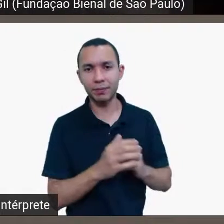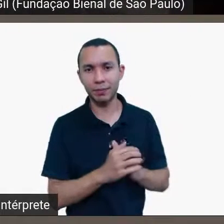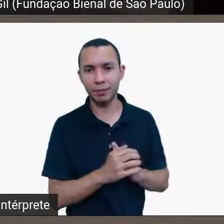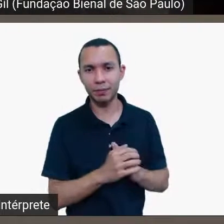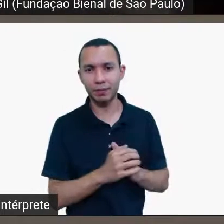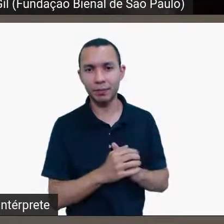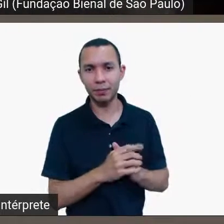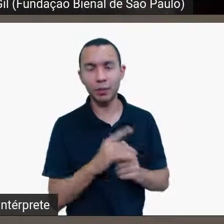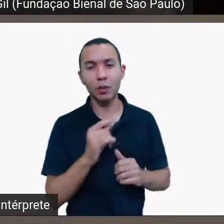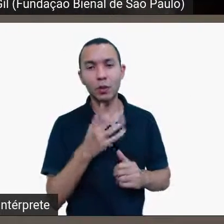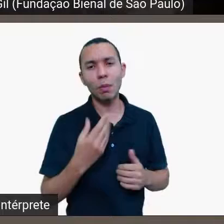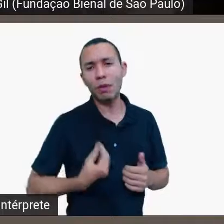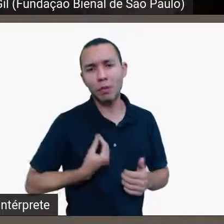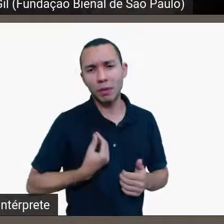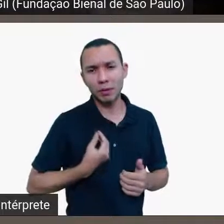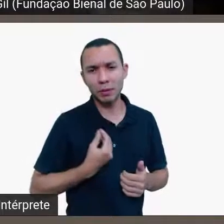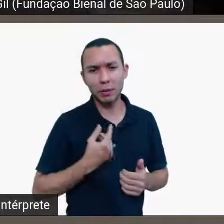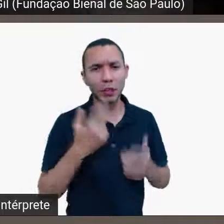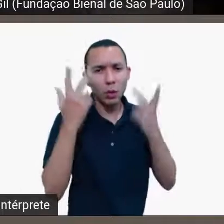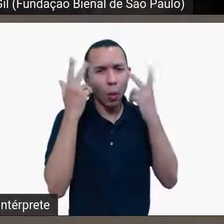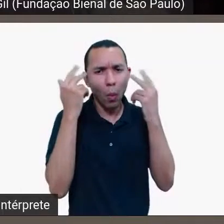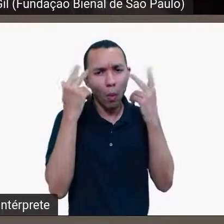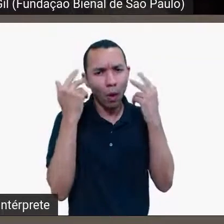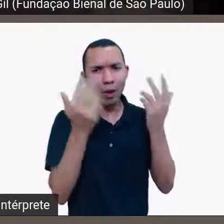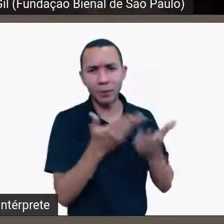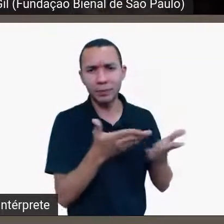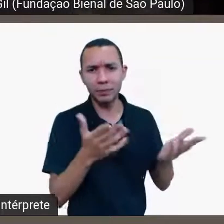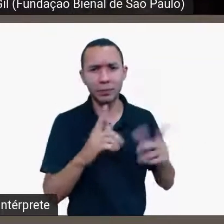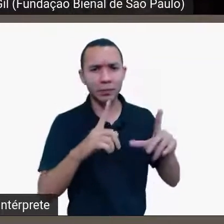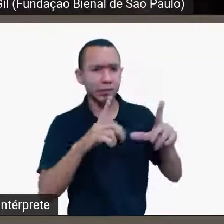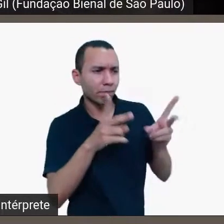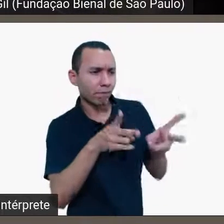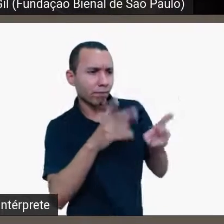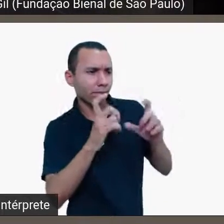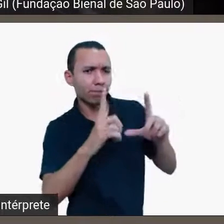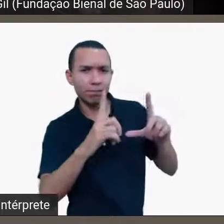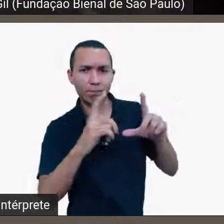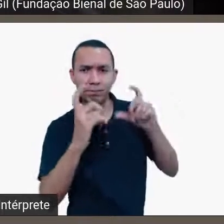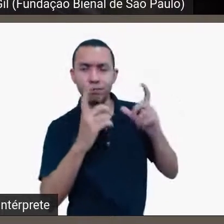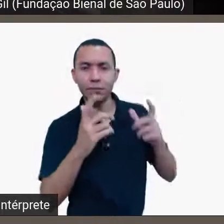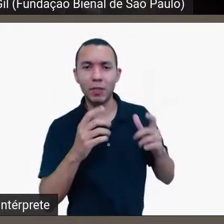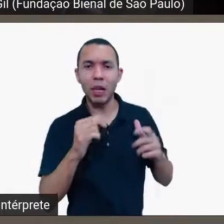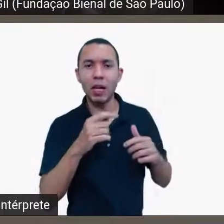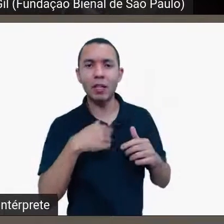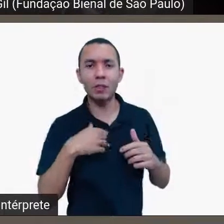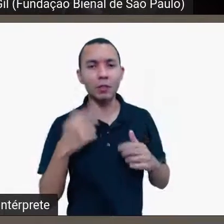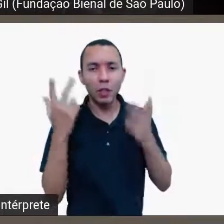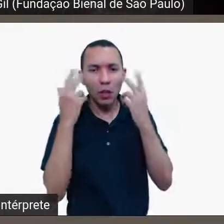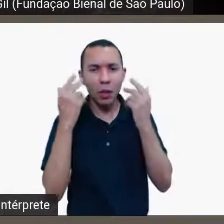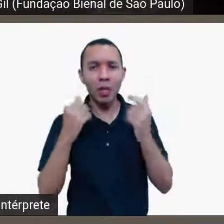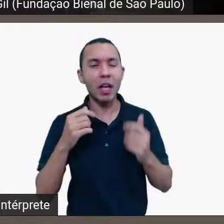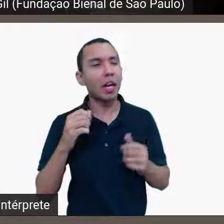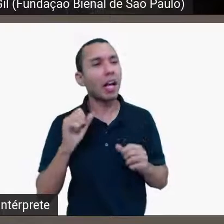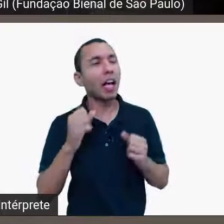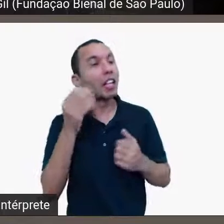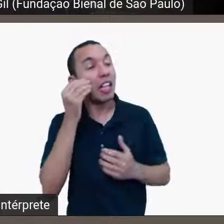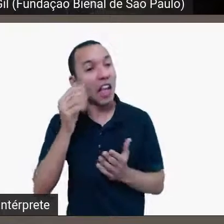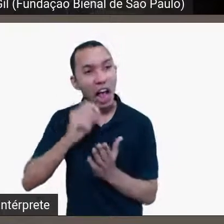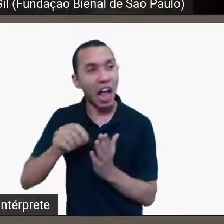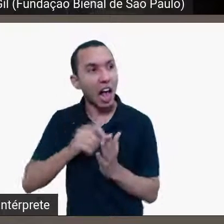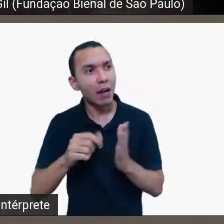numa situação banal, né? Ele não vai tentar descrever naturalisticamente essa cena, mas